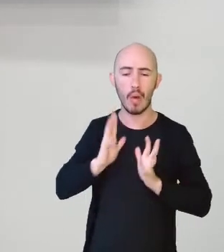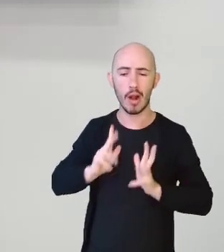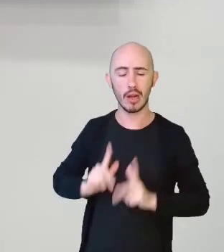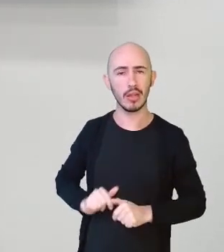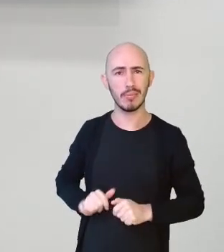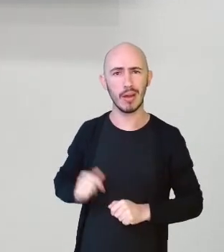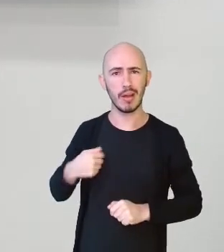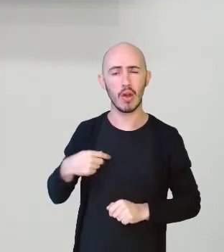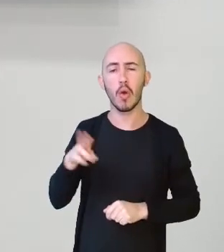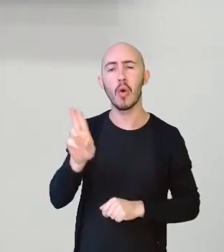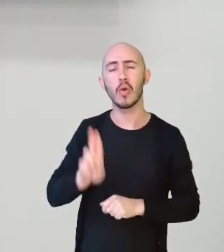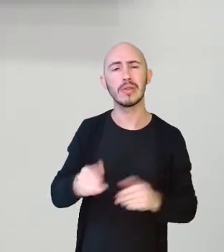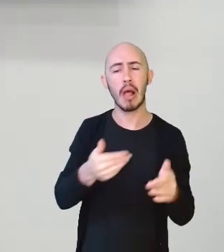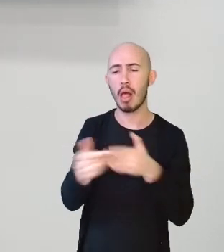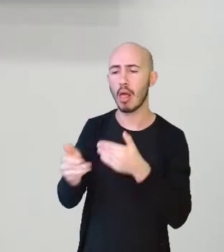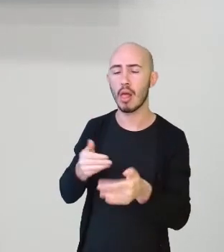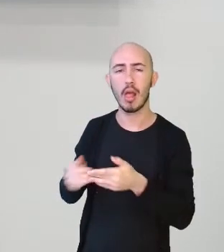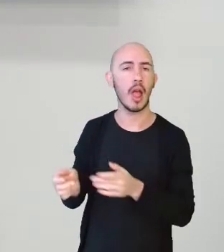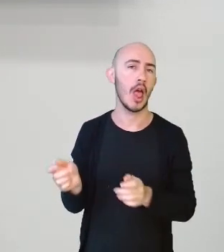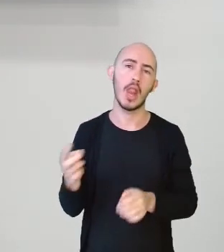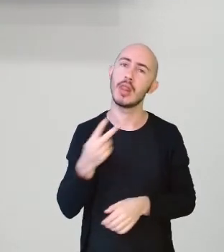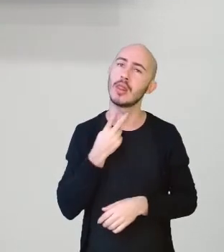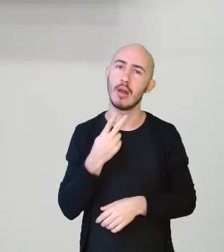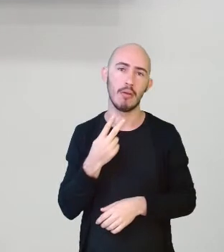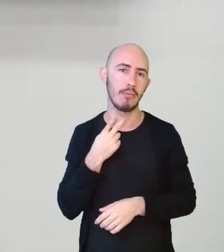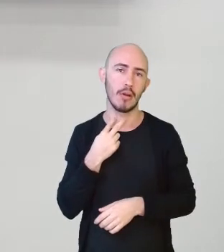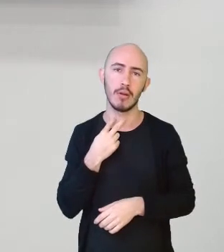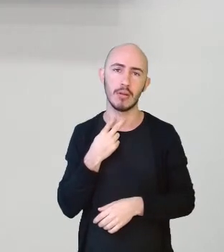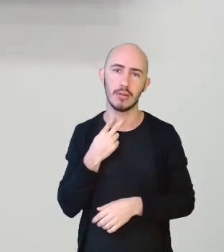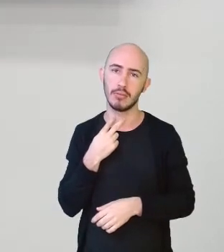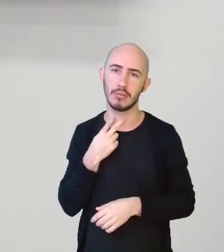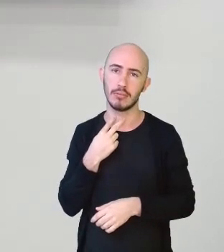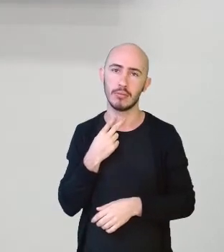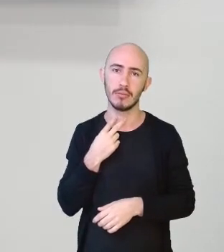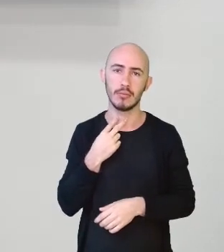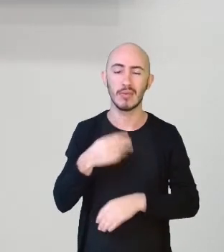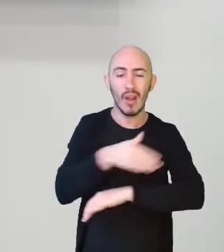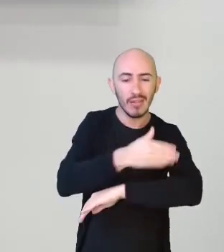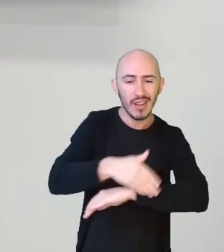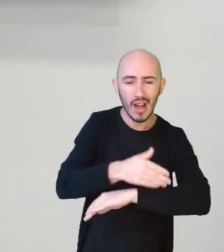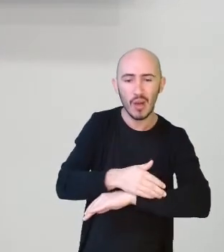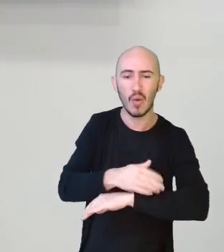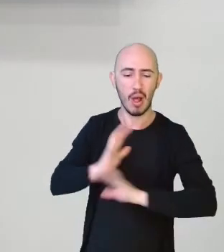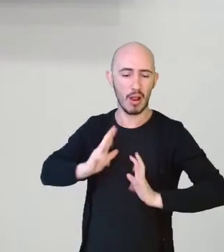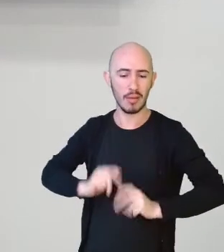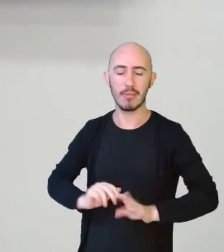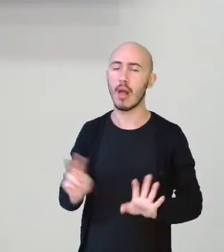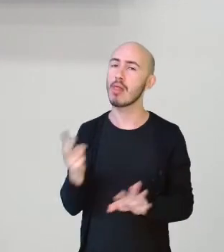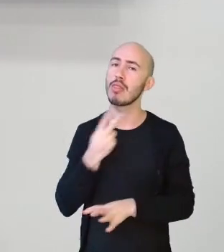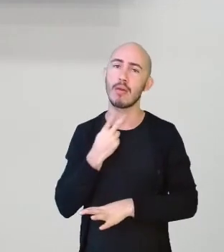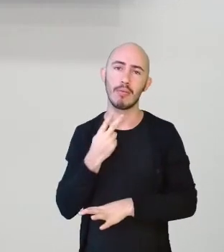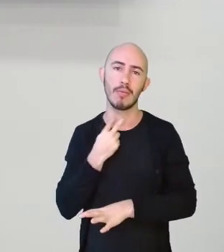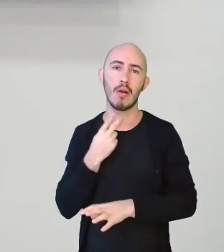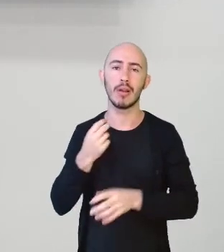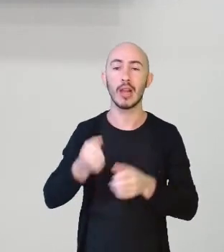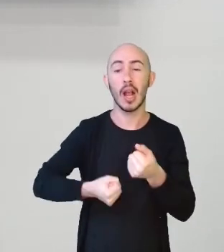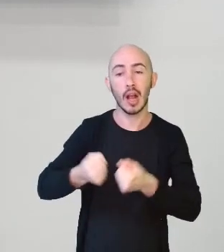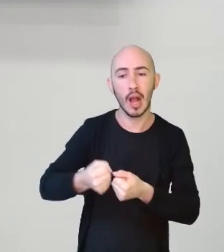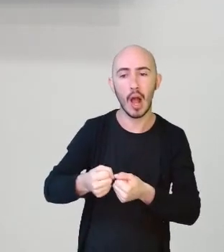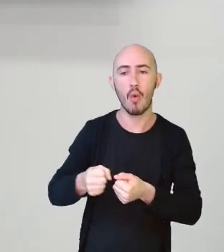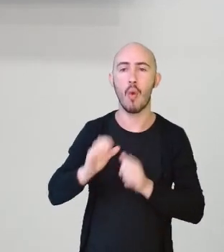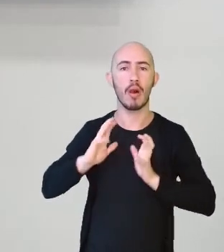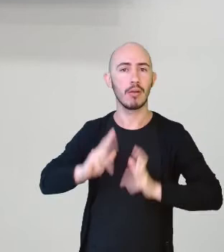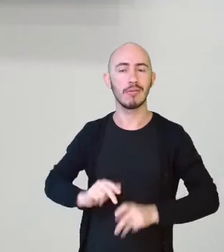de calçadas, entende? Nós vimos na aula passada e vamos ver novamente hoje algumas estratégias que